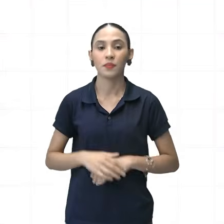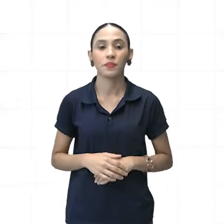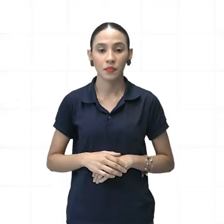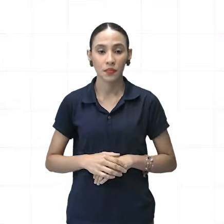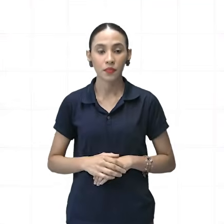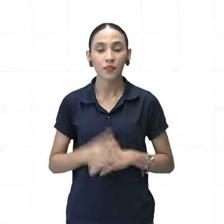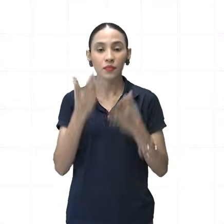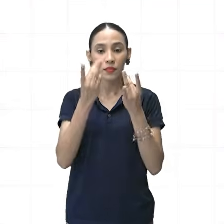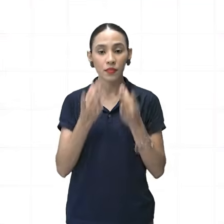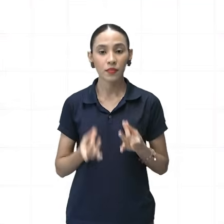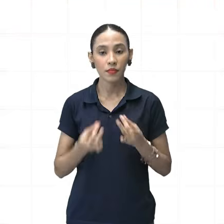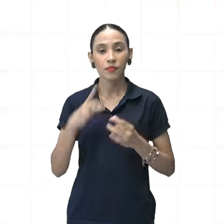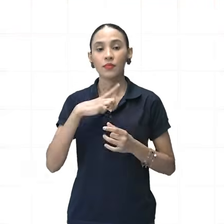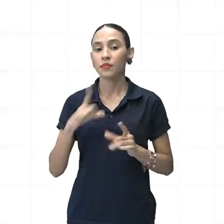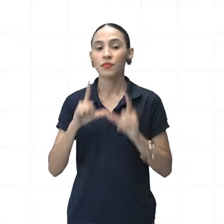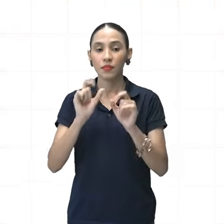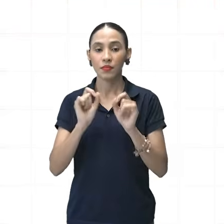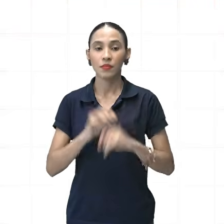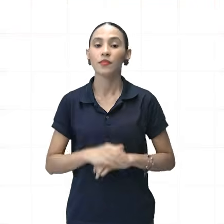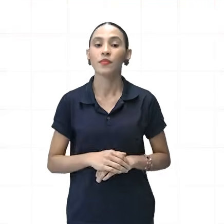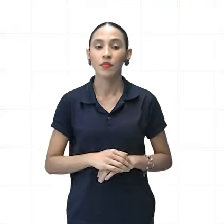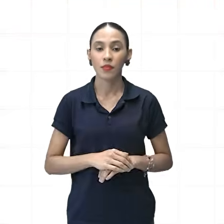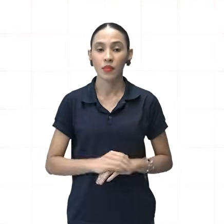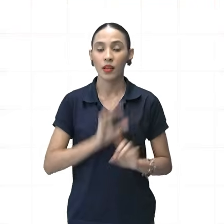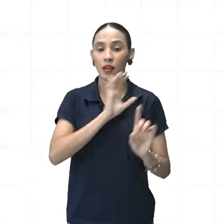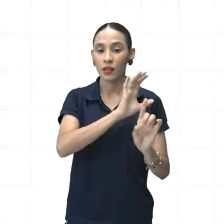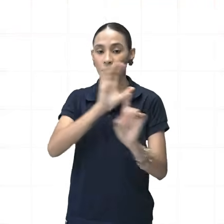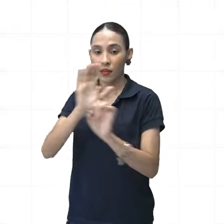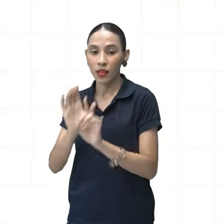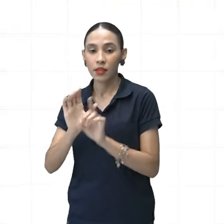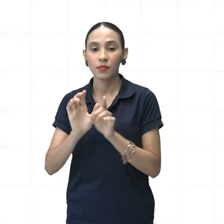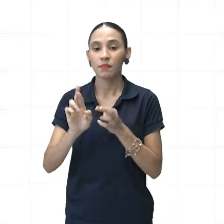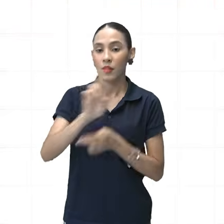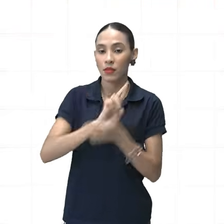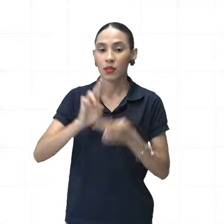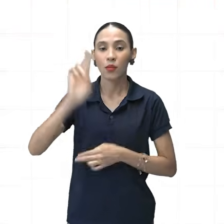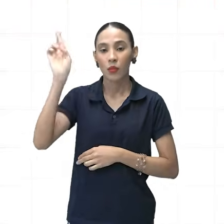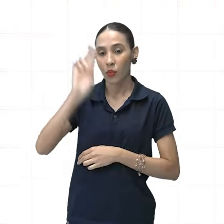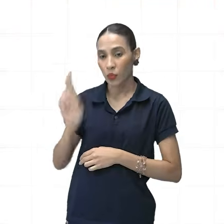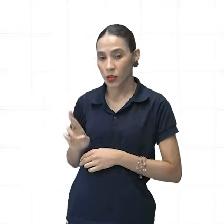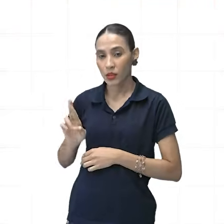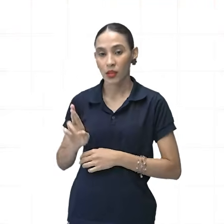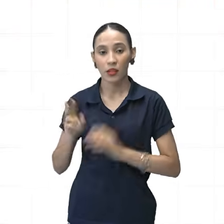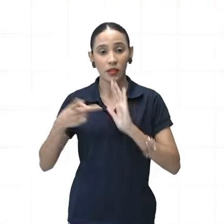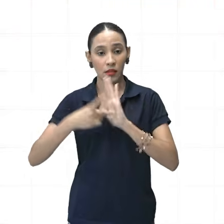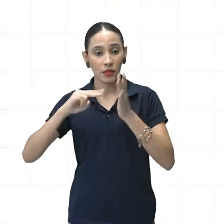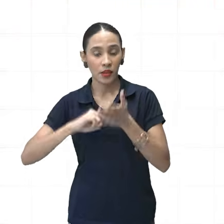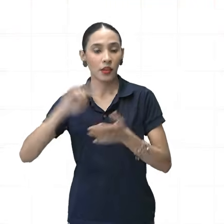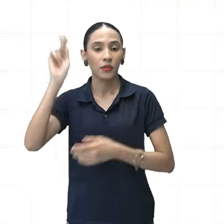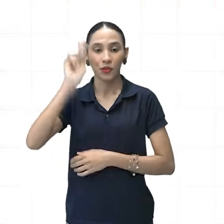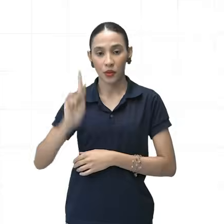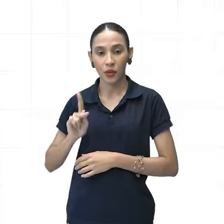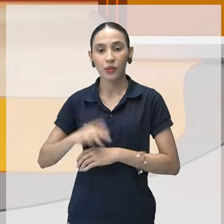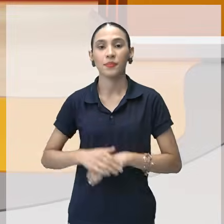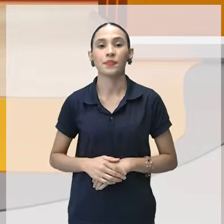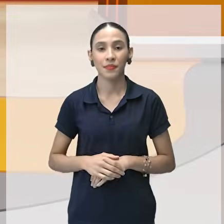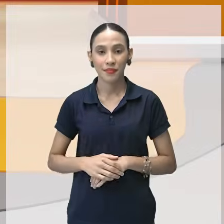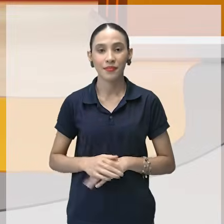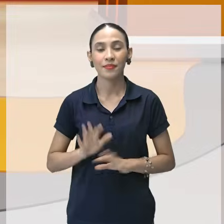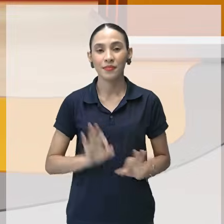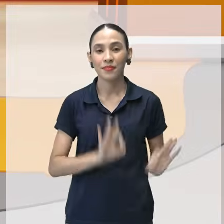histórico. E o detalhamento desta aula é o seguinte: as influências da Revolução Russa e seu significado